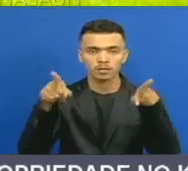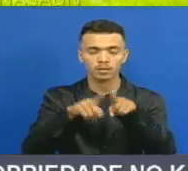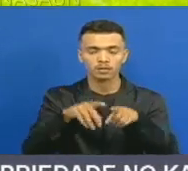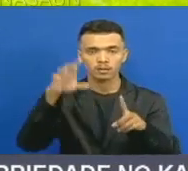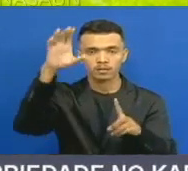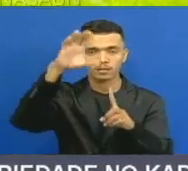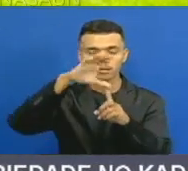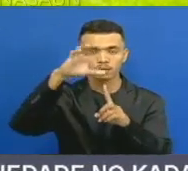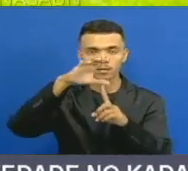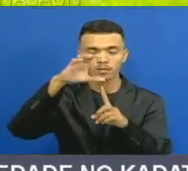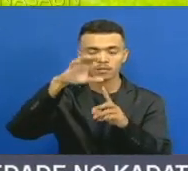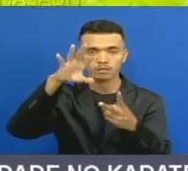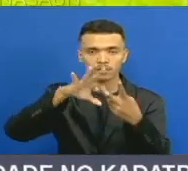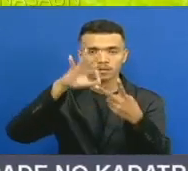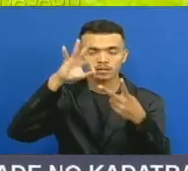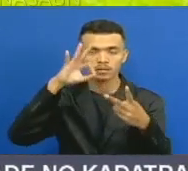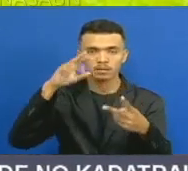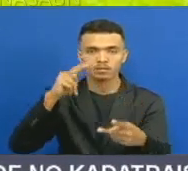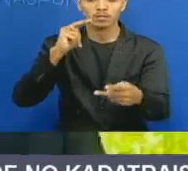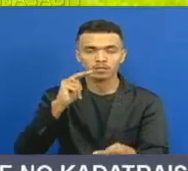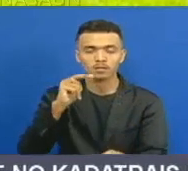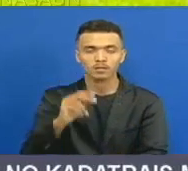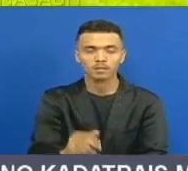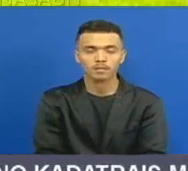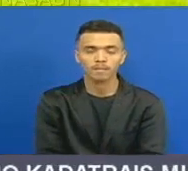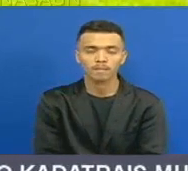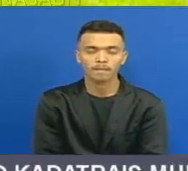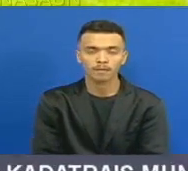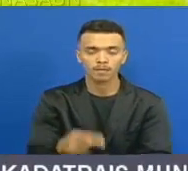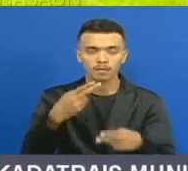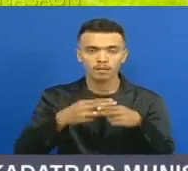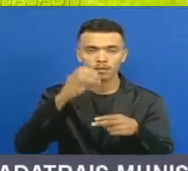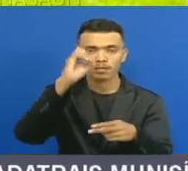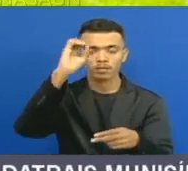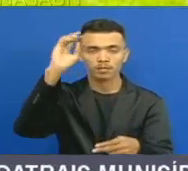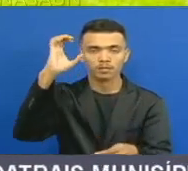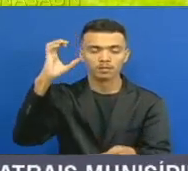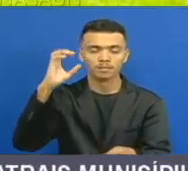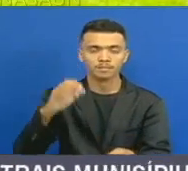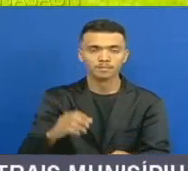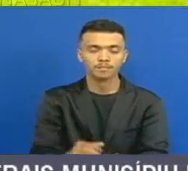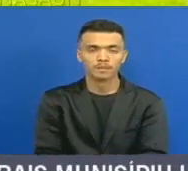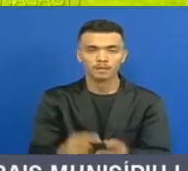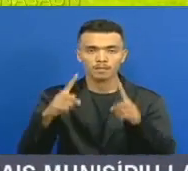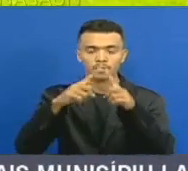supervisão eleição Nianca Amibolo a OC. Vai a eleição